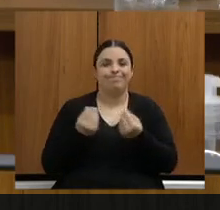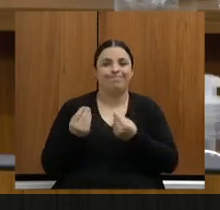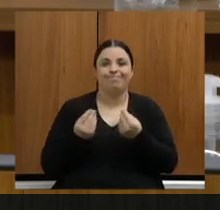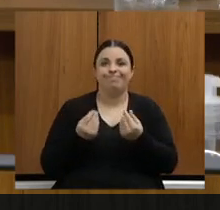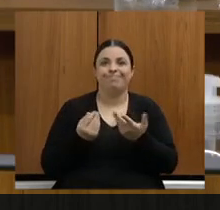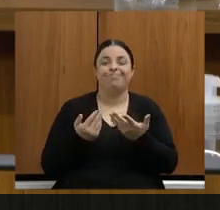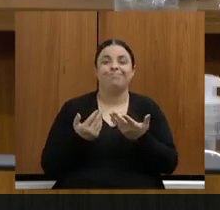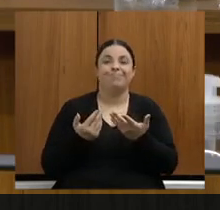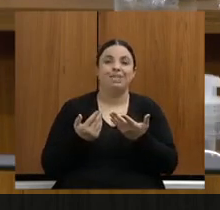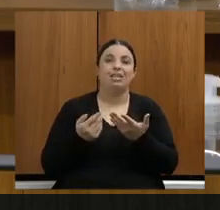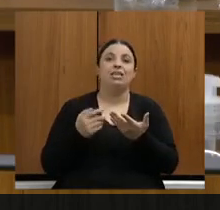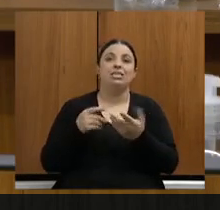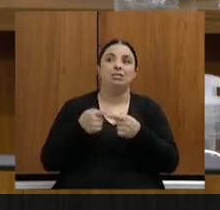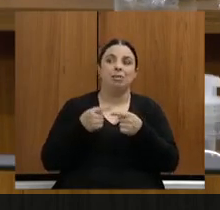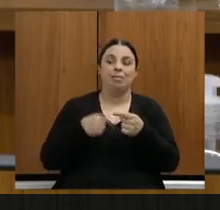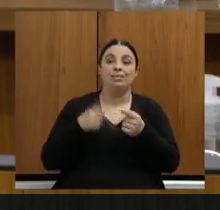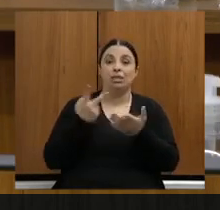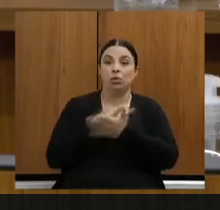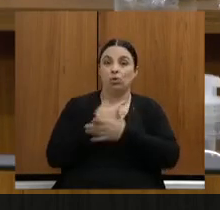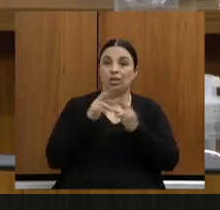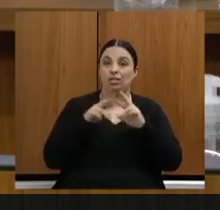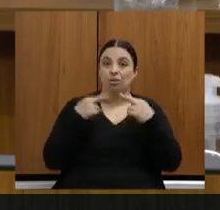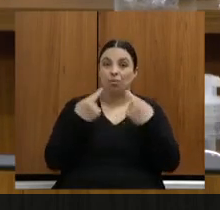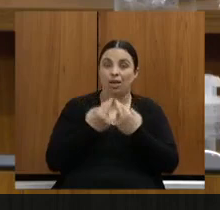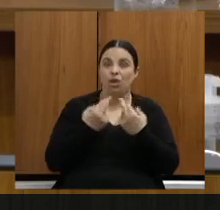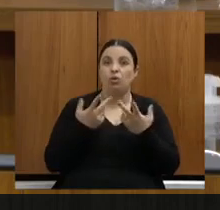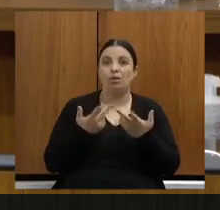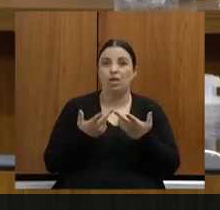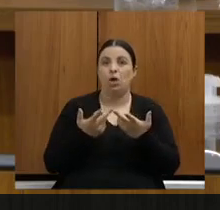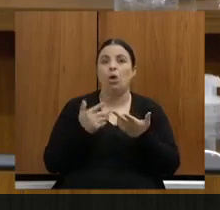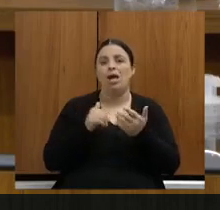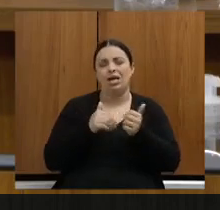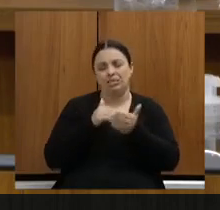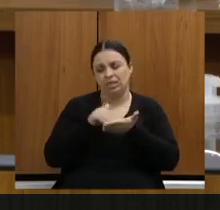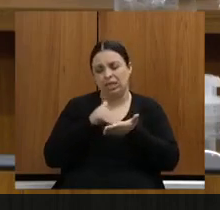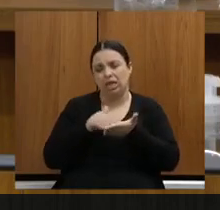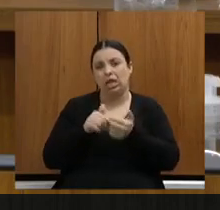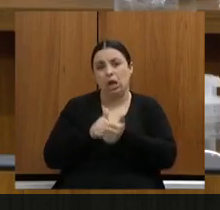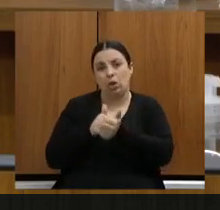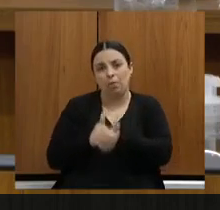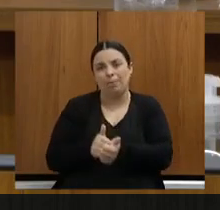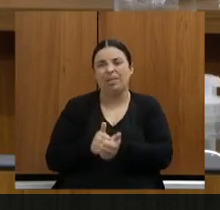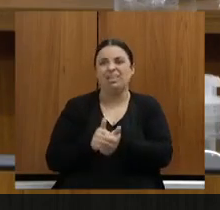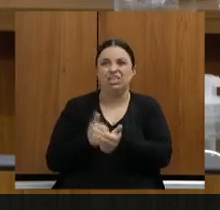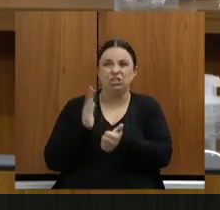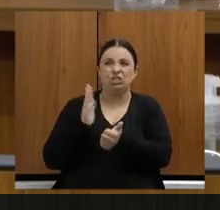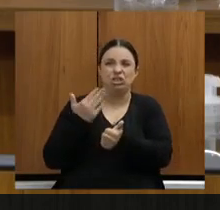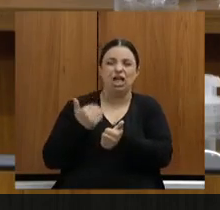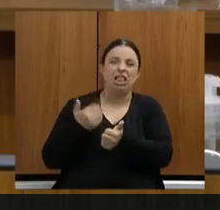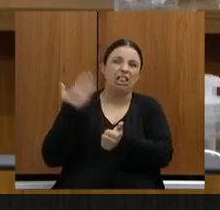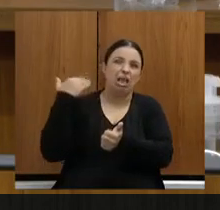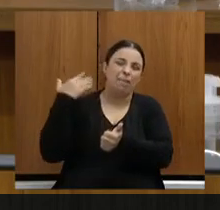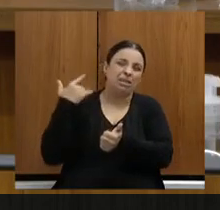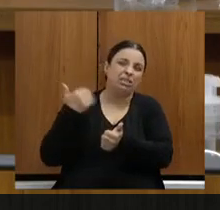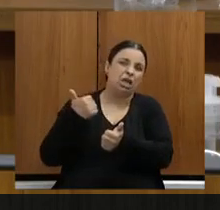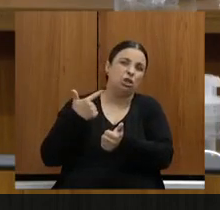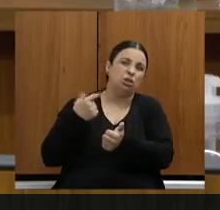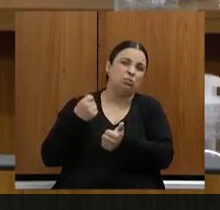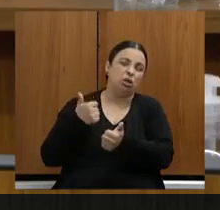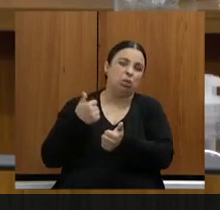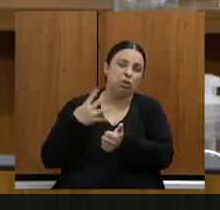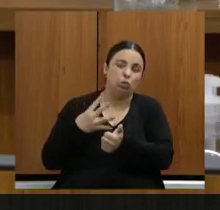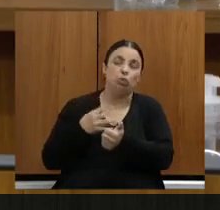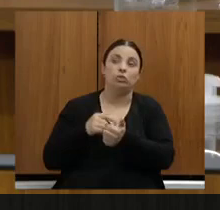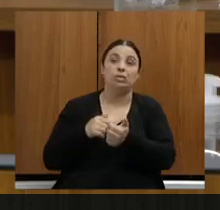firmado um pacto ou uma reunião na semana passada a secretaria acompanha isso desde em reunião com o Ministério da Agricultura